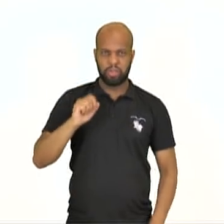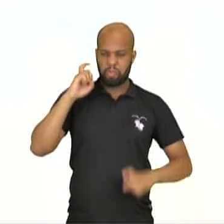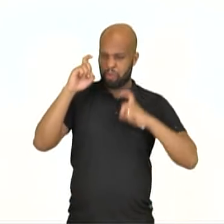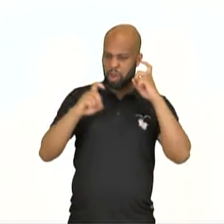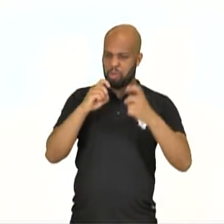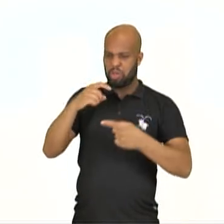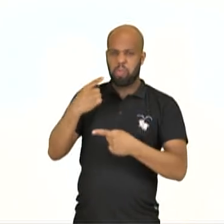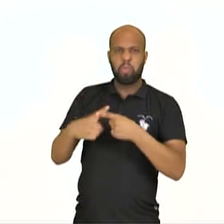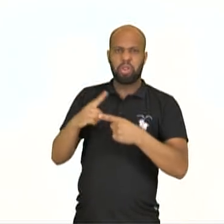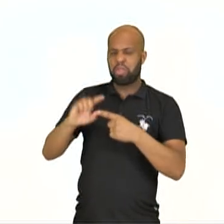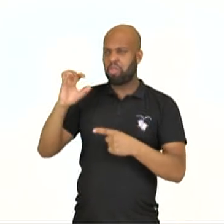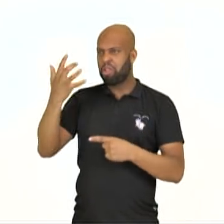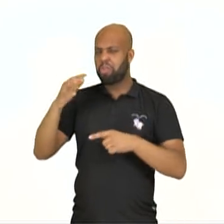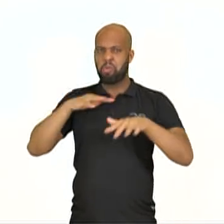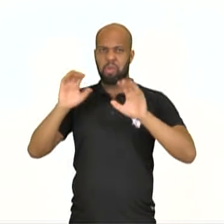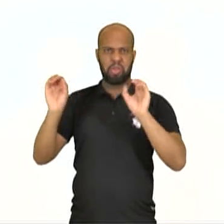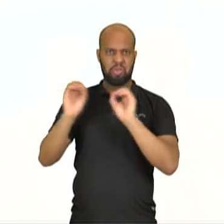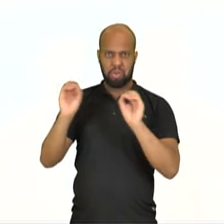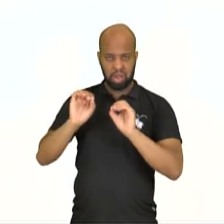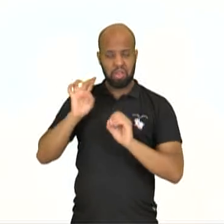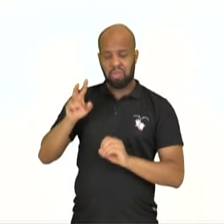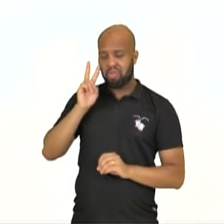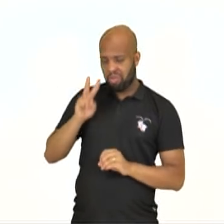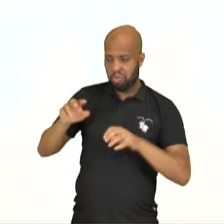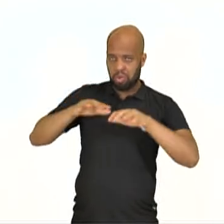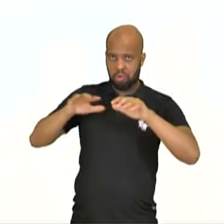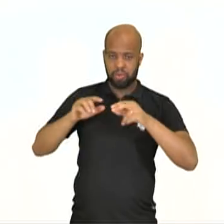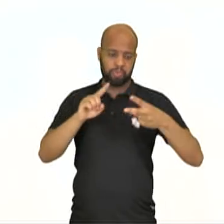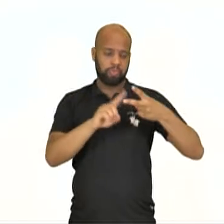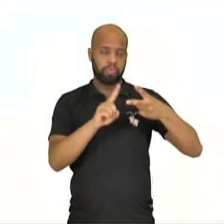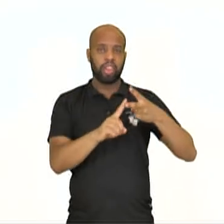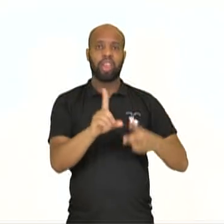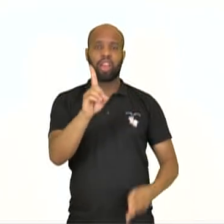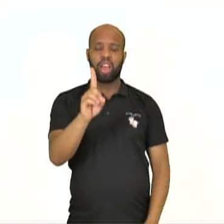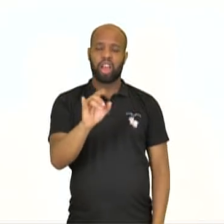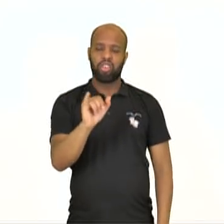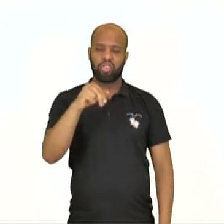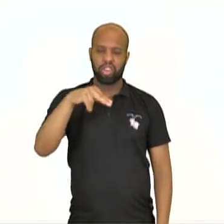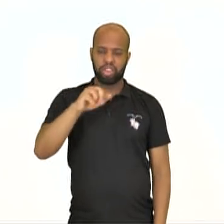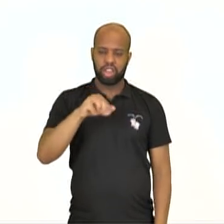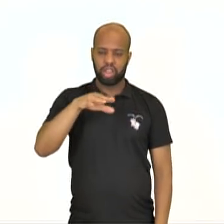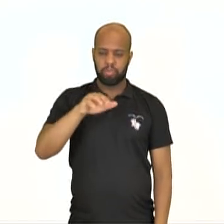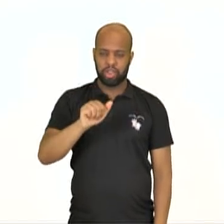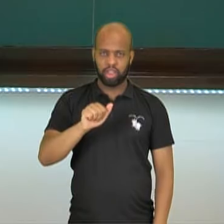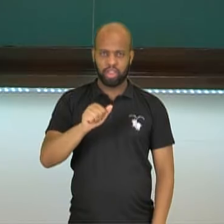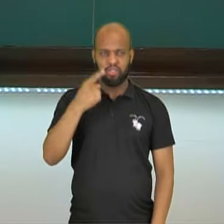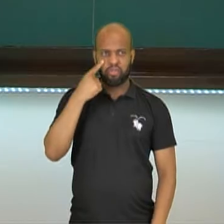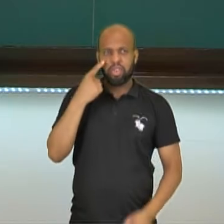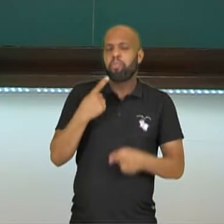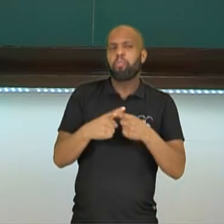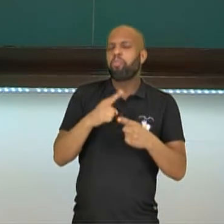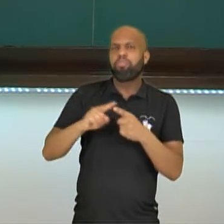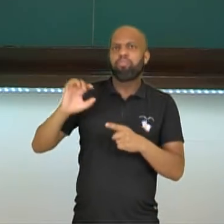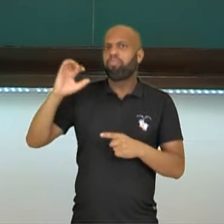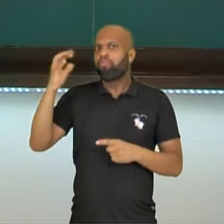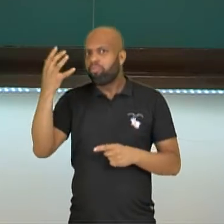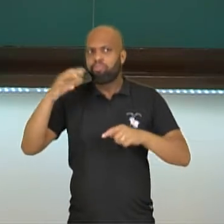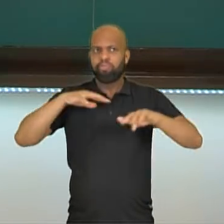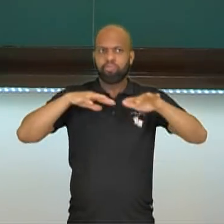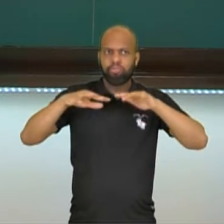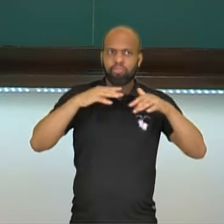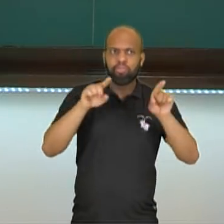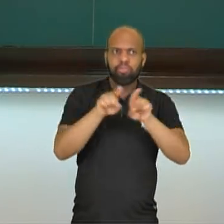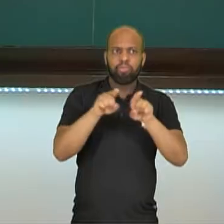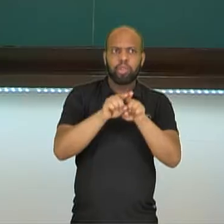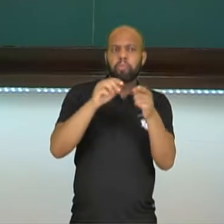e a dinâmica, o estudo das causas e consequências que geram o movimento. Então aqui para facilitar um pouquinho nossos estudos, nós dividimos em